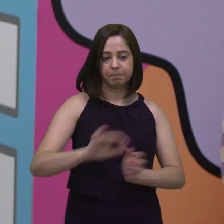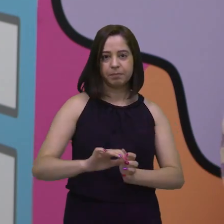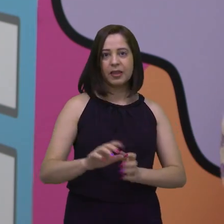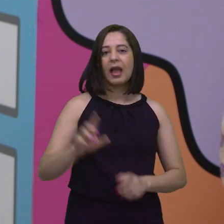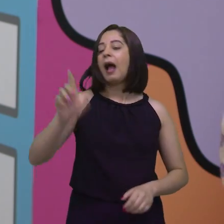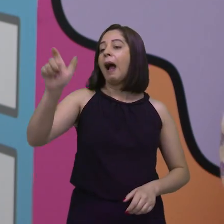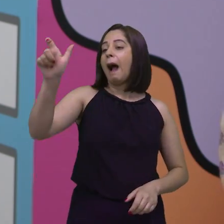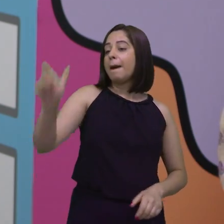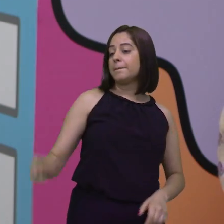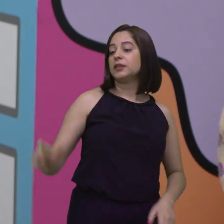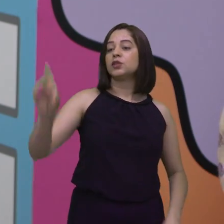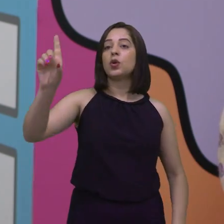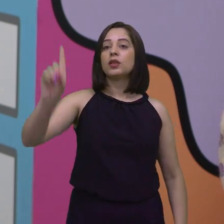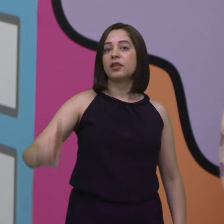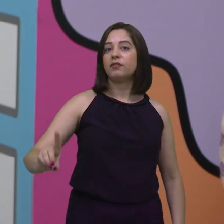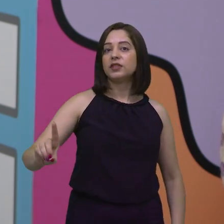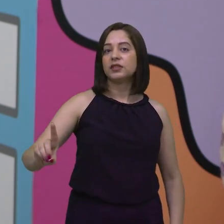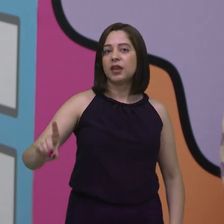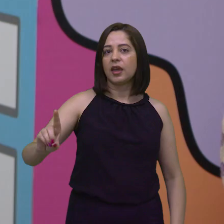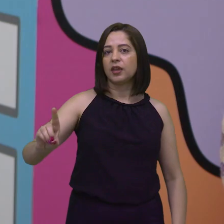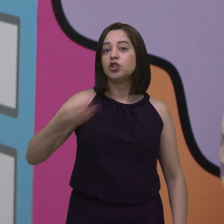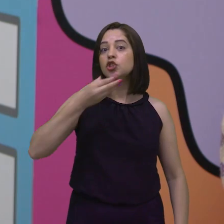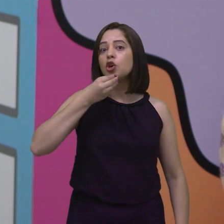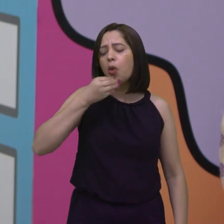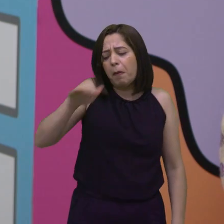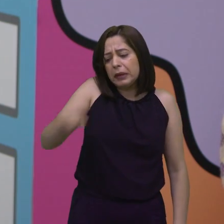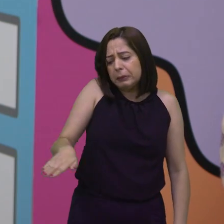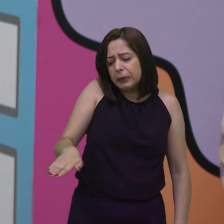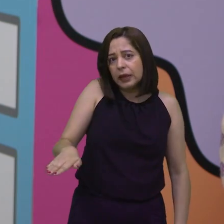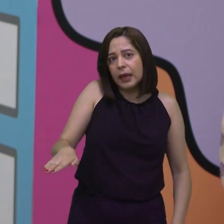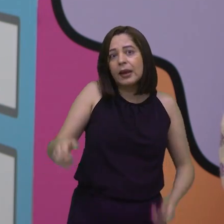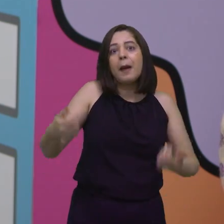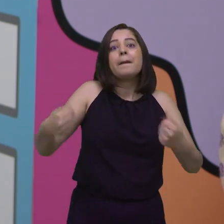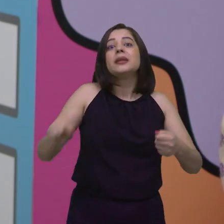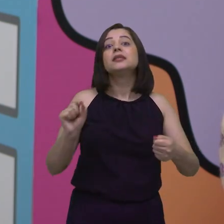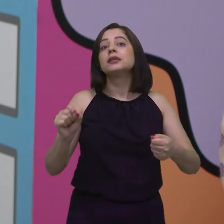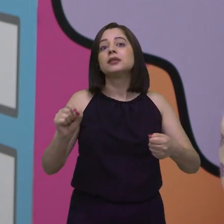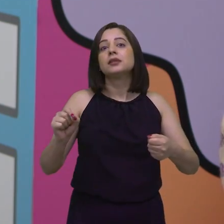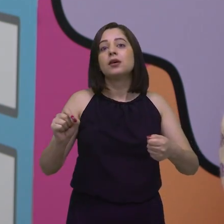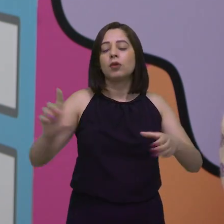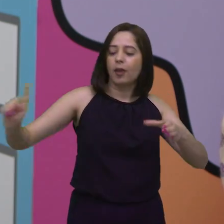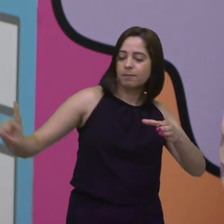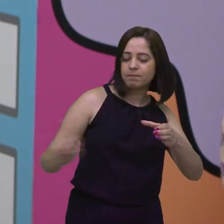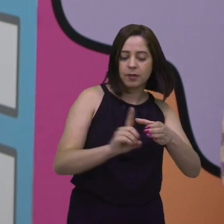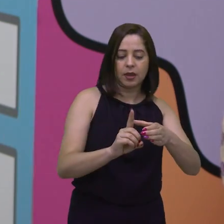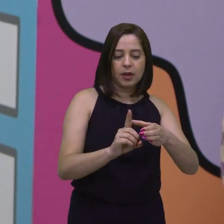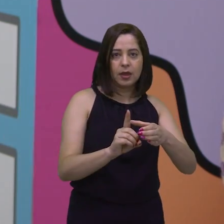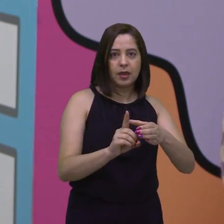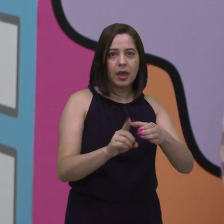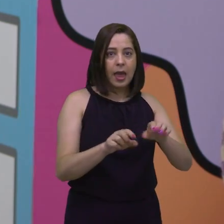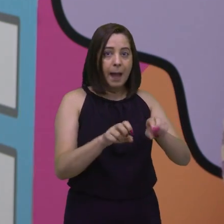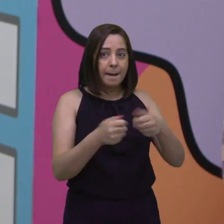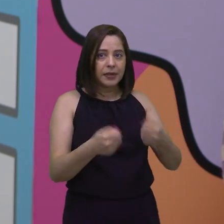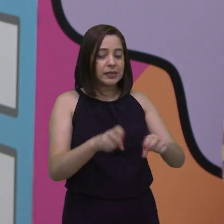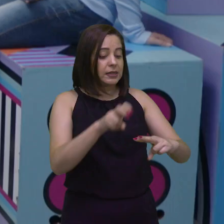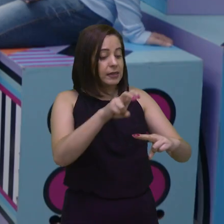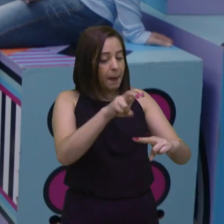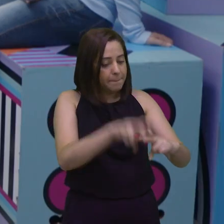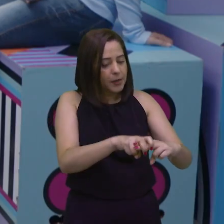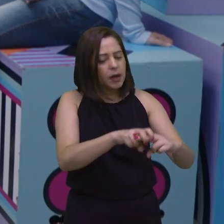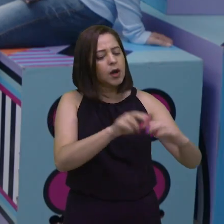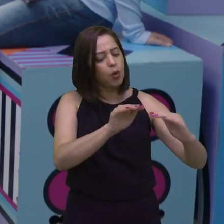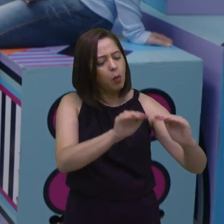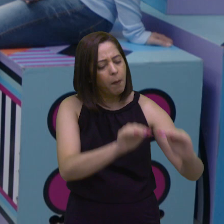você incluir um anão, você precisa colocar bancos